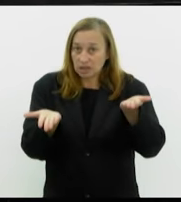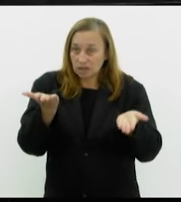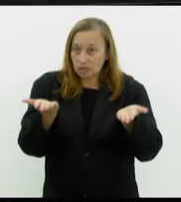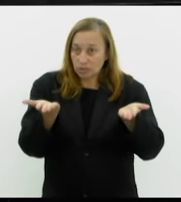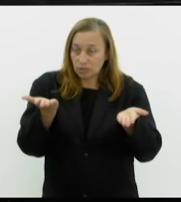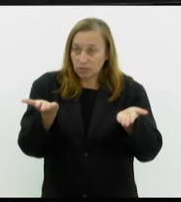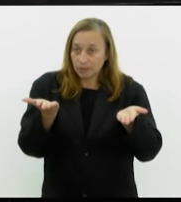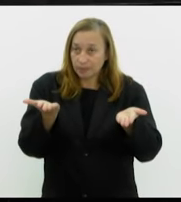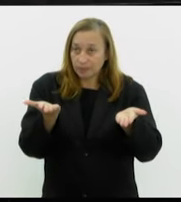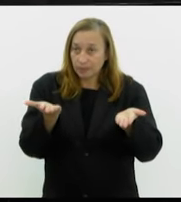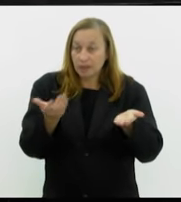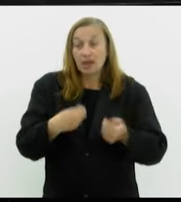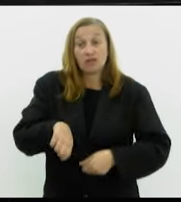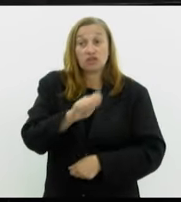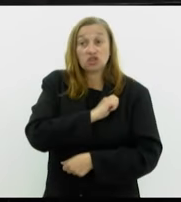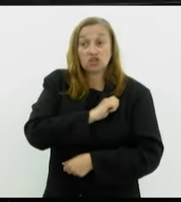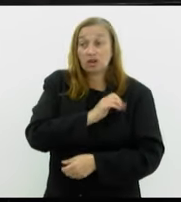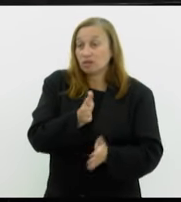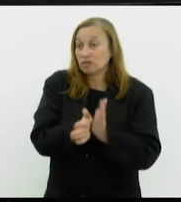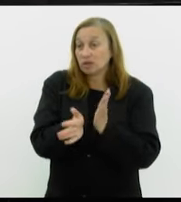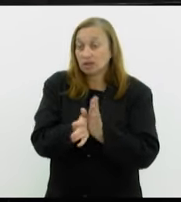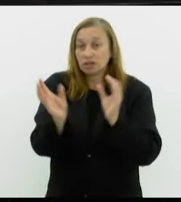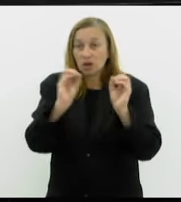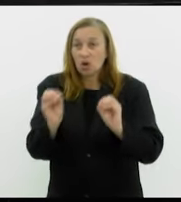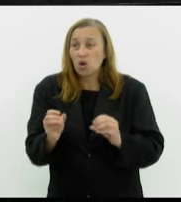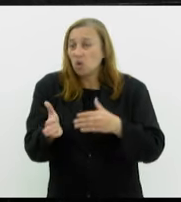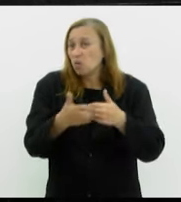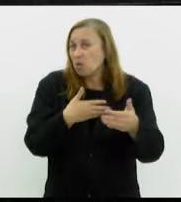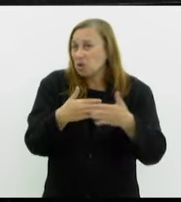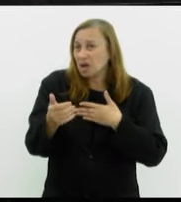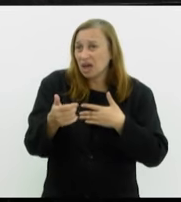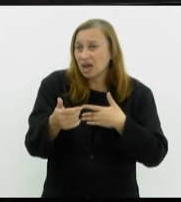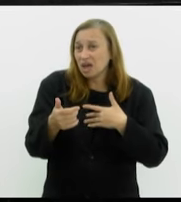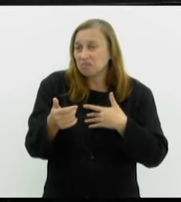culpado também. Então, seja para que lado for,